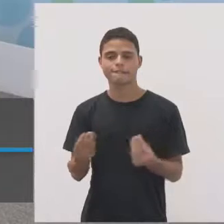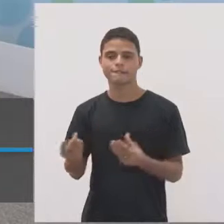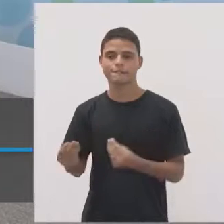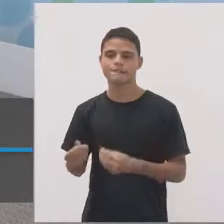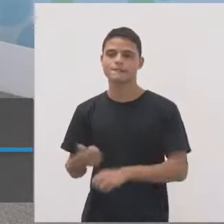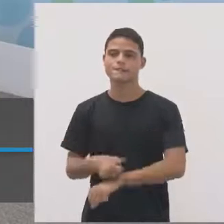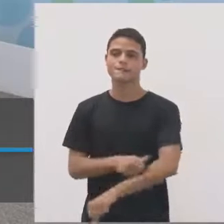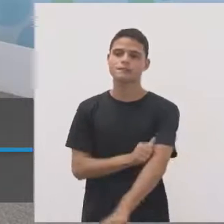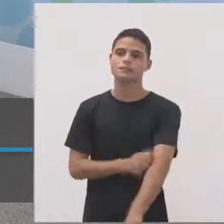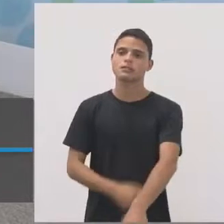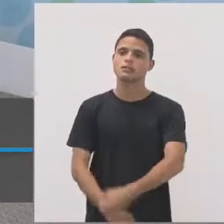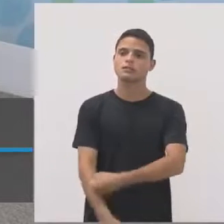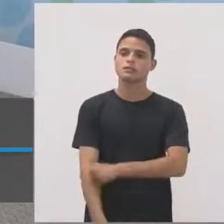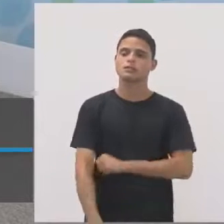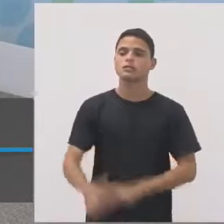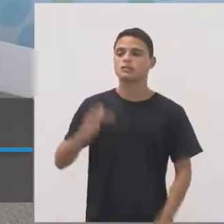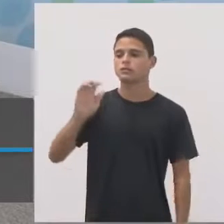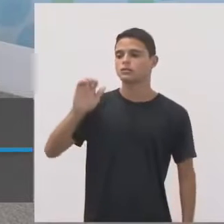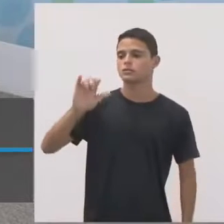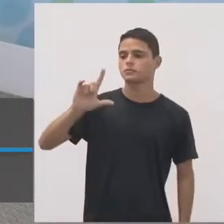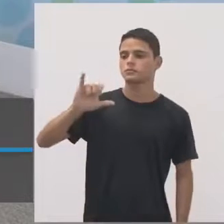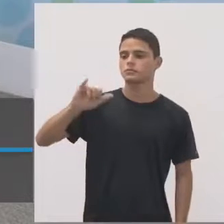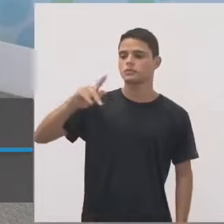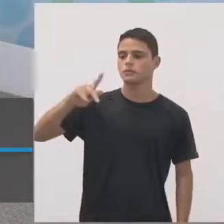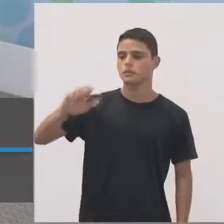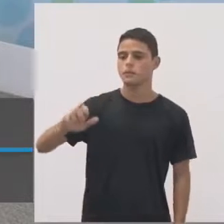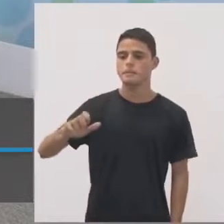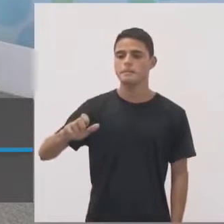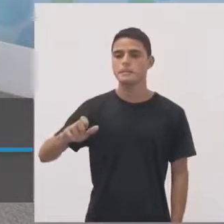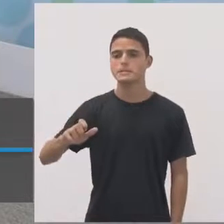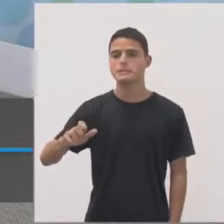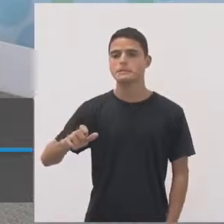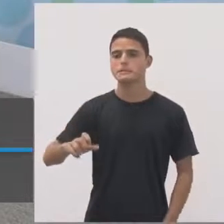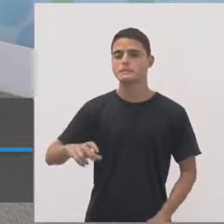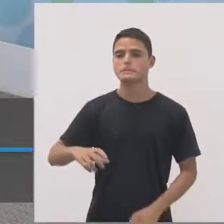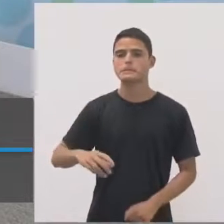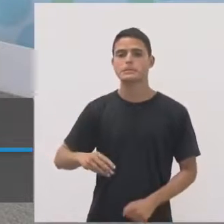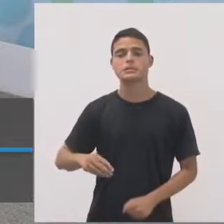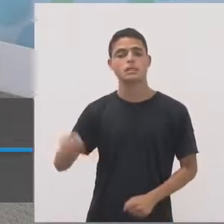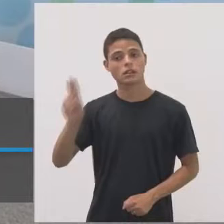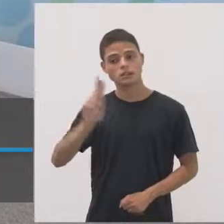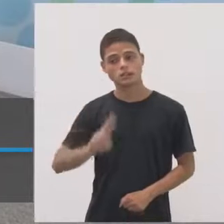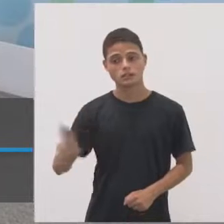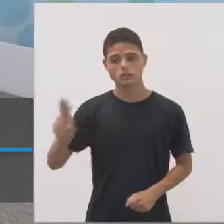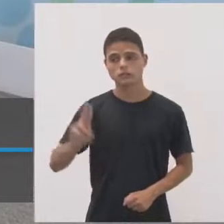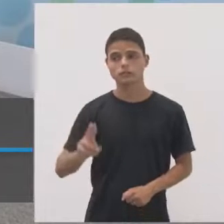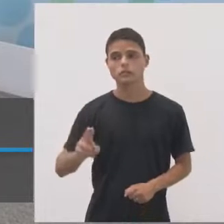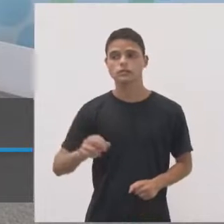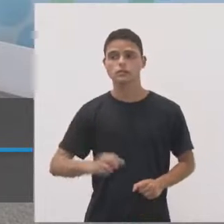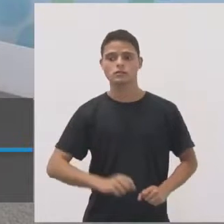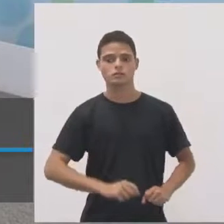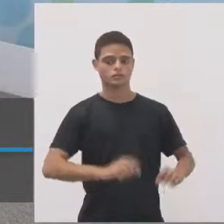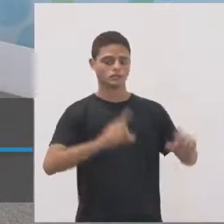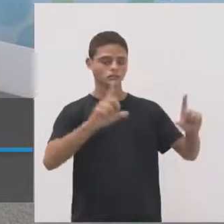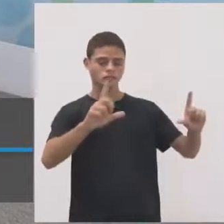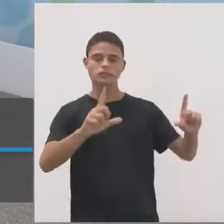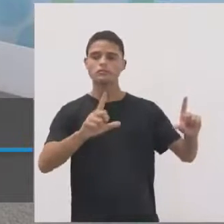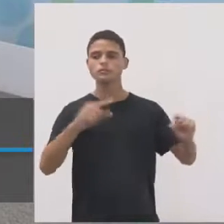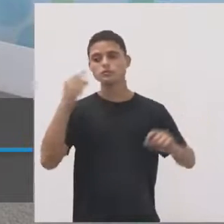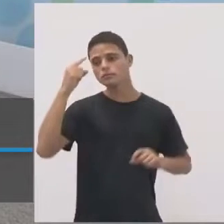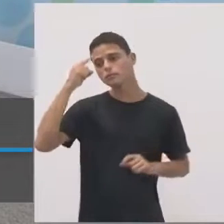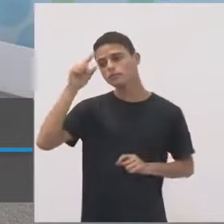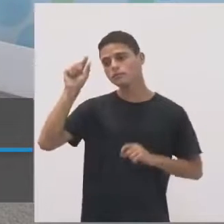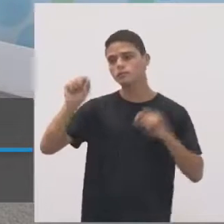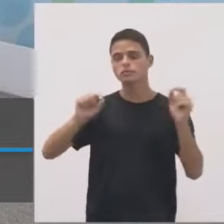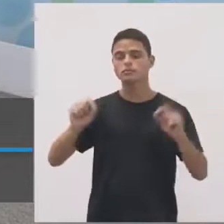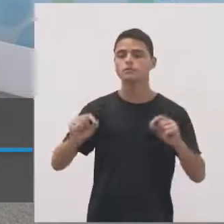mão na massa, né? Então, o Felipe vai fazer aqui, ele tá meio de lado assim, porque a gente vai mostrar a tela dele. Então, a ideia é fazer com vocês